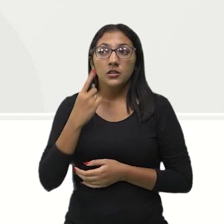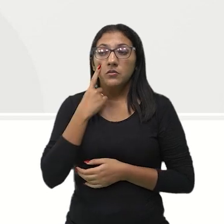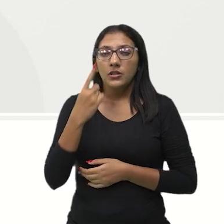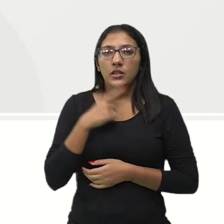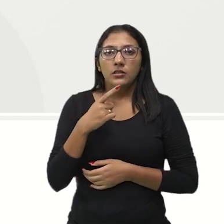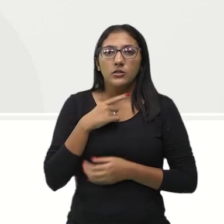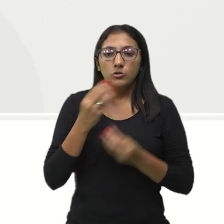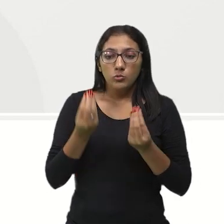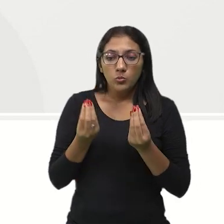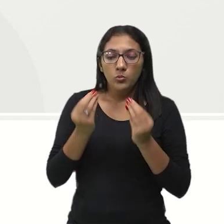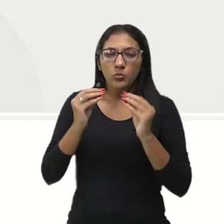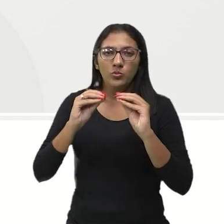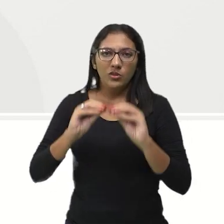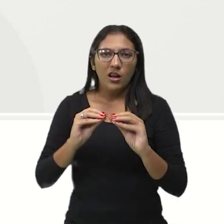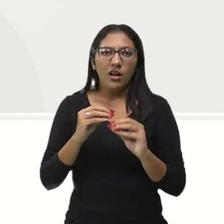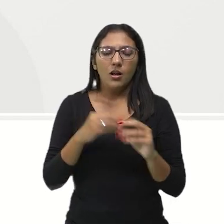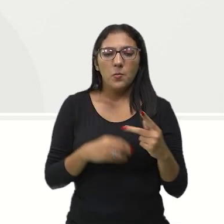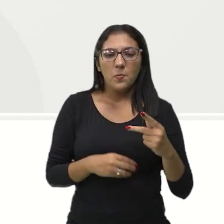número π,